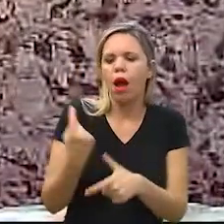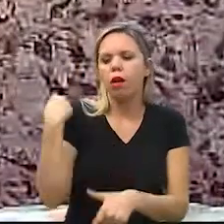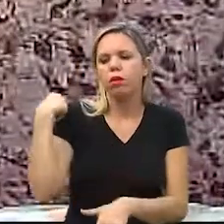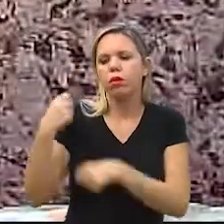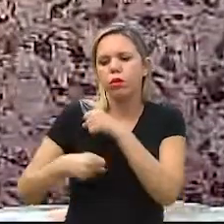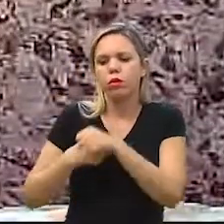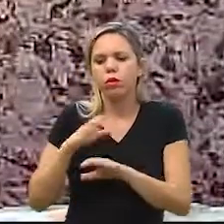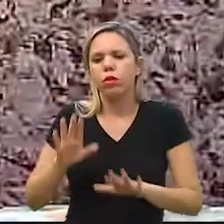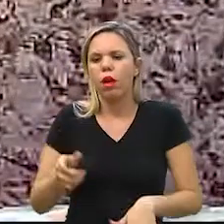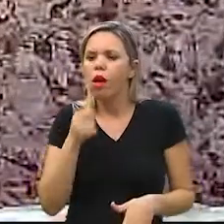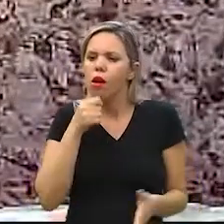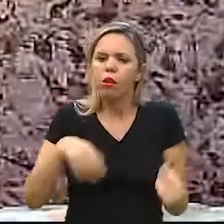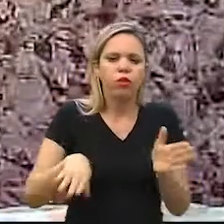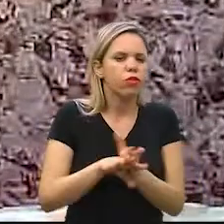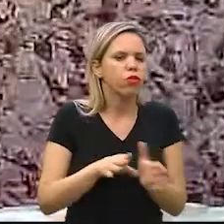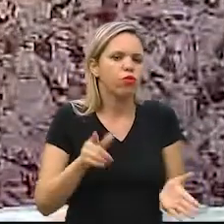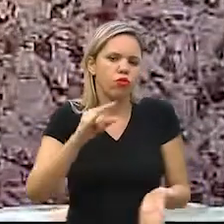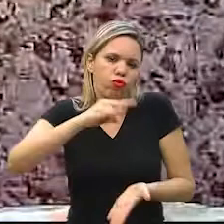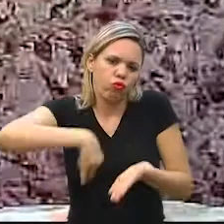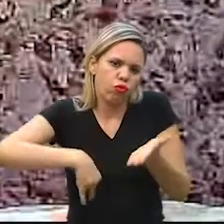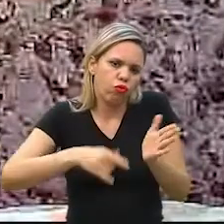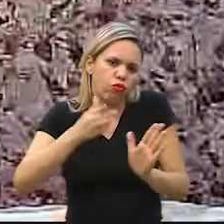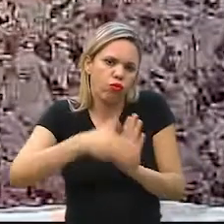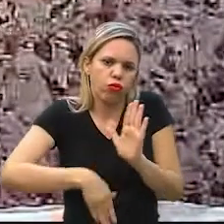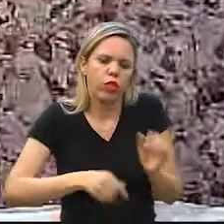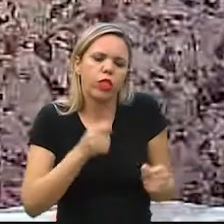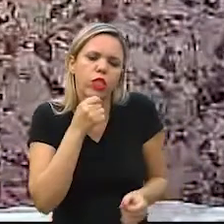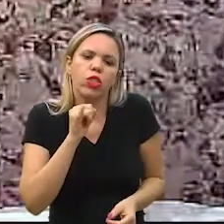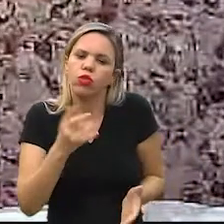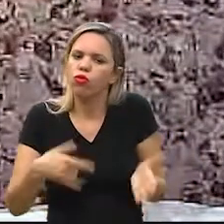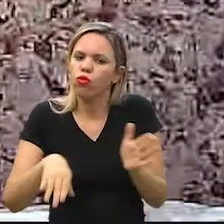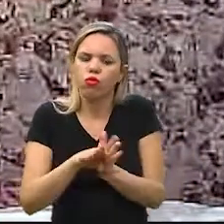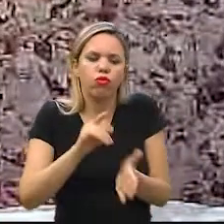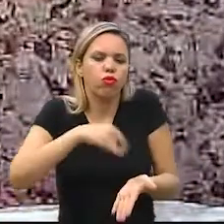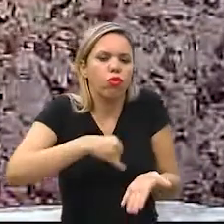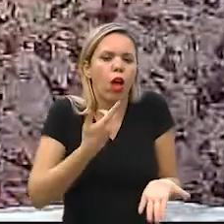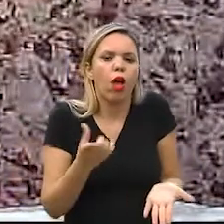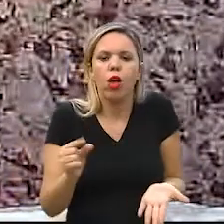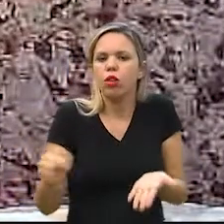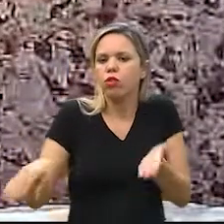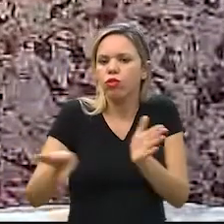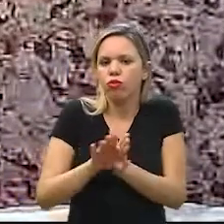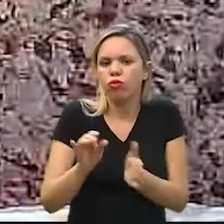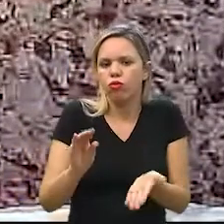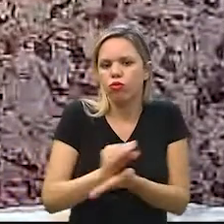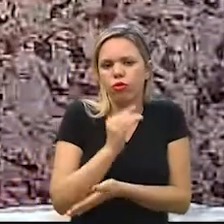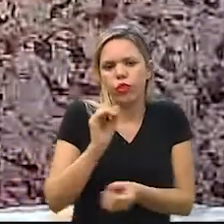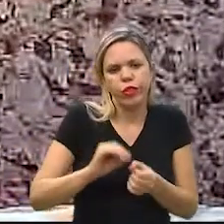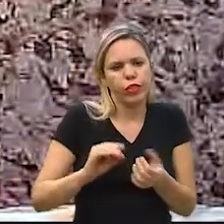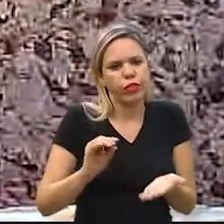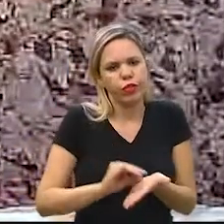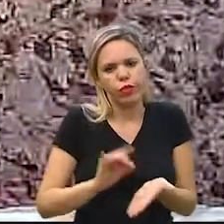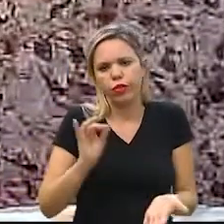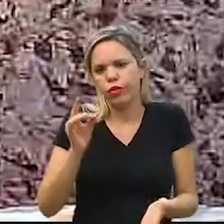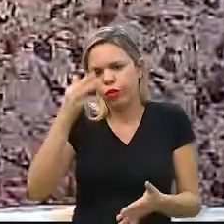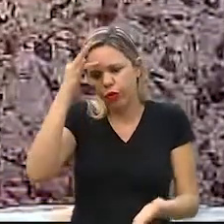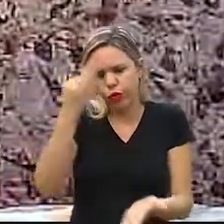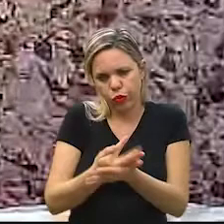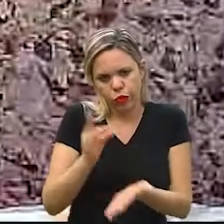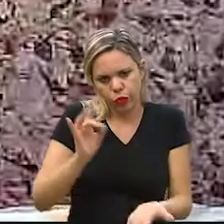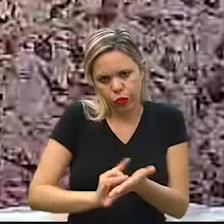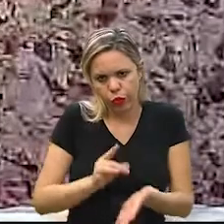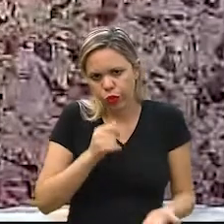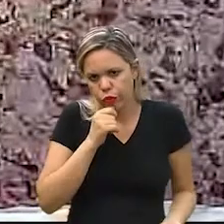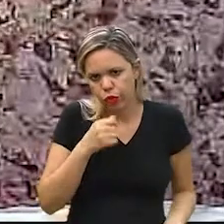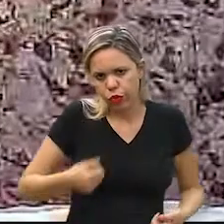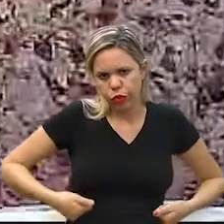que não chegou a nota ainda. Então, se não chegou a nota, quer dizer, o recurso não foi realizado, não foi confirmado o